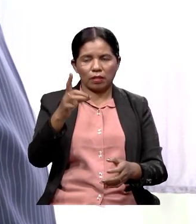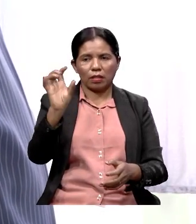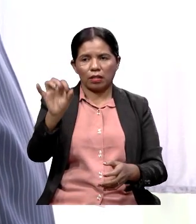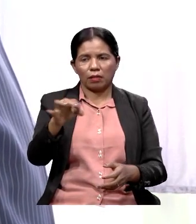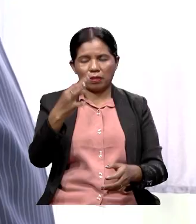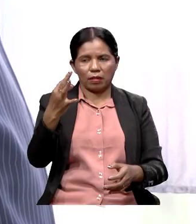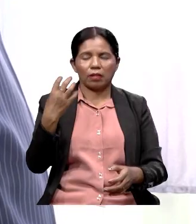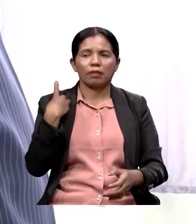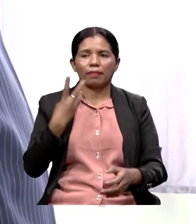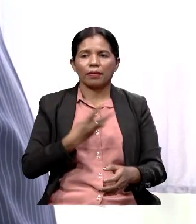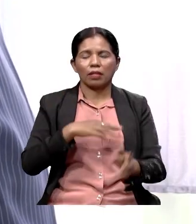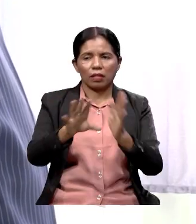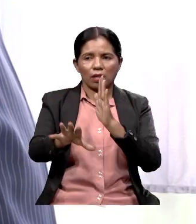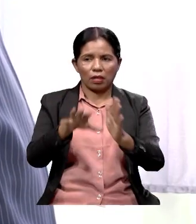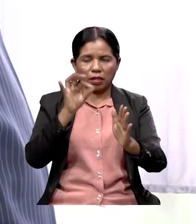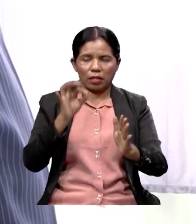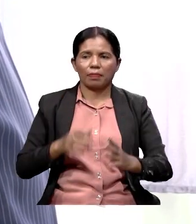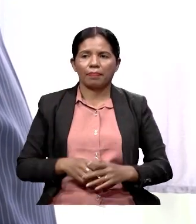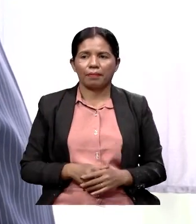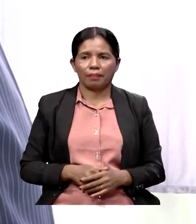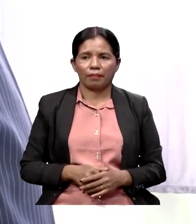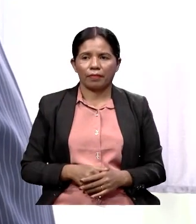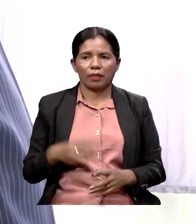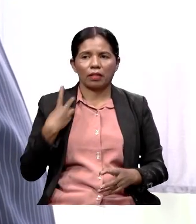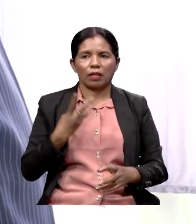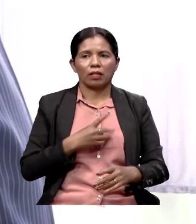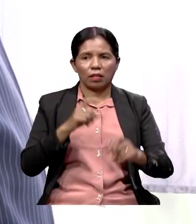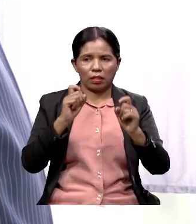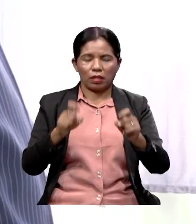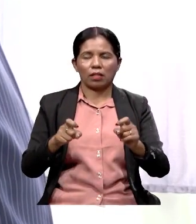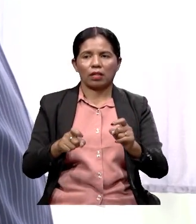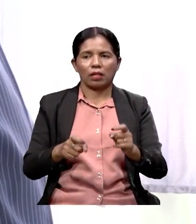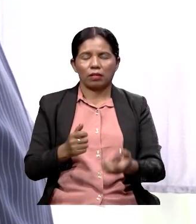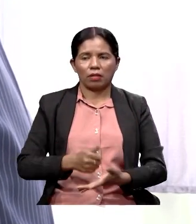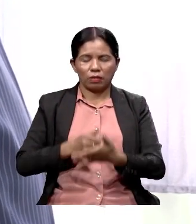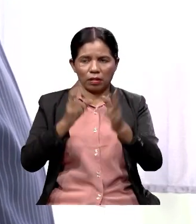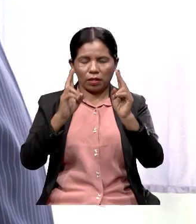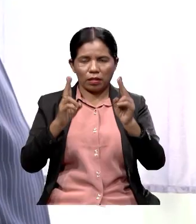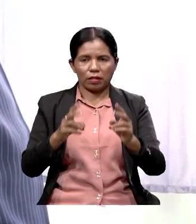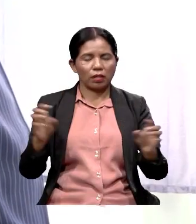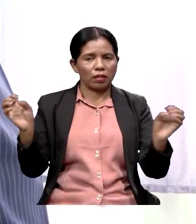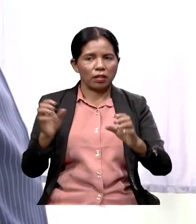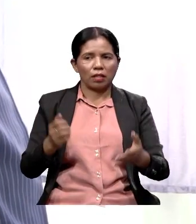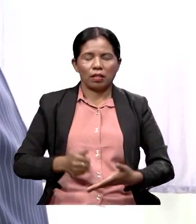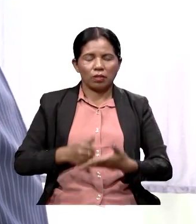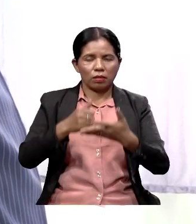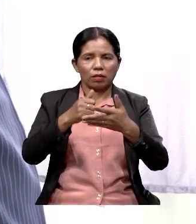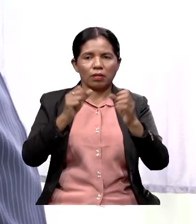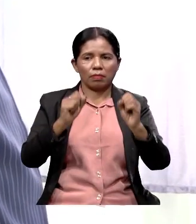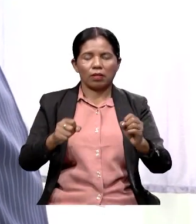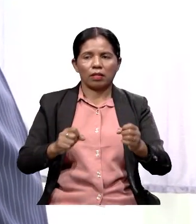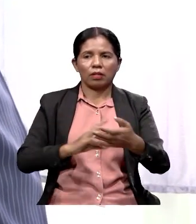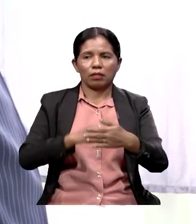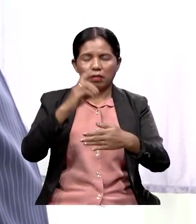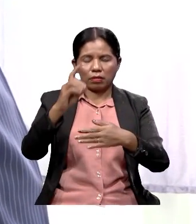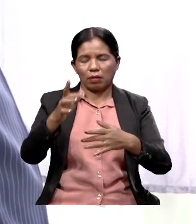quando ita heta então ita tem ser trata la lais se la trata ne bela desenvolve ba